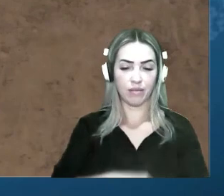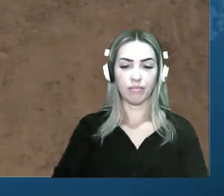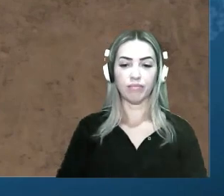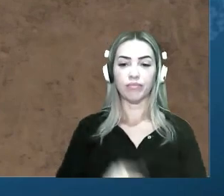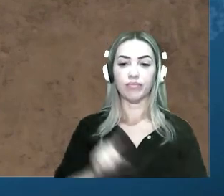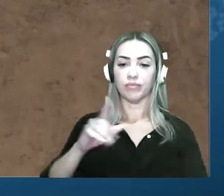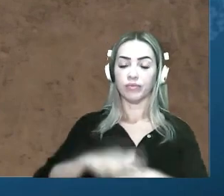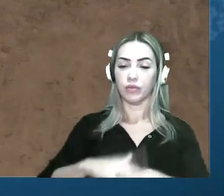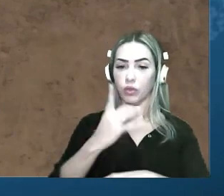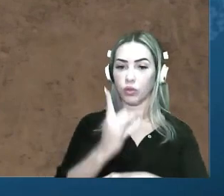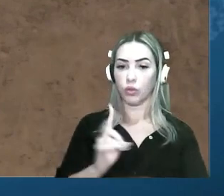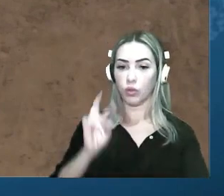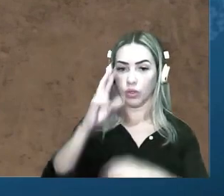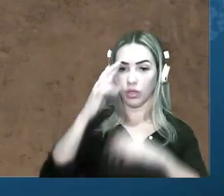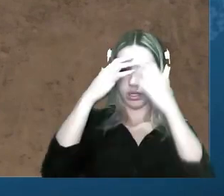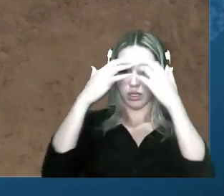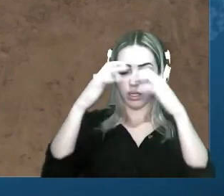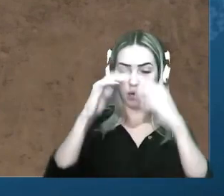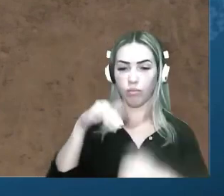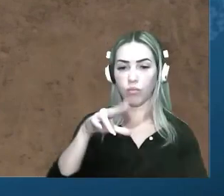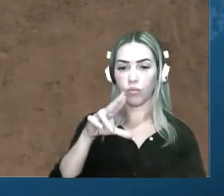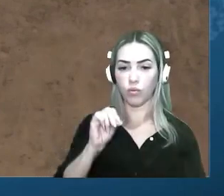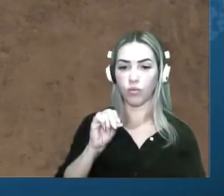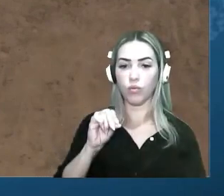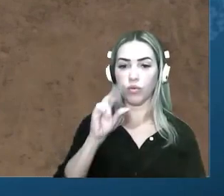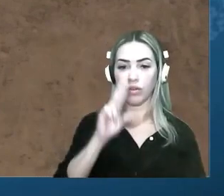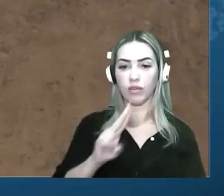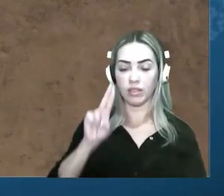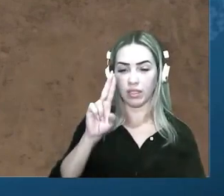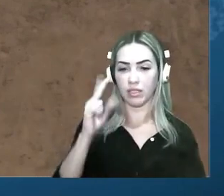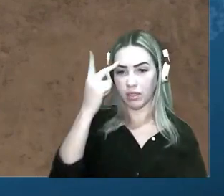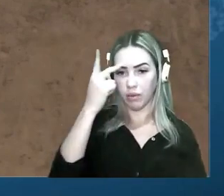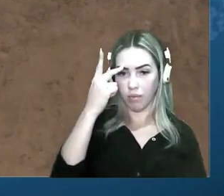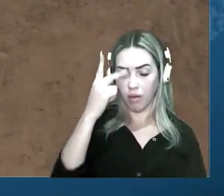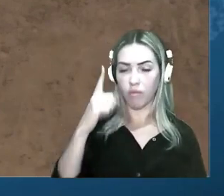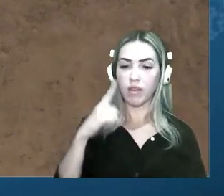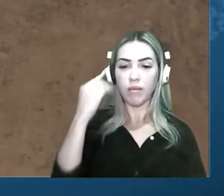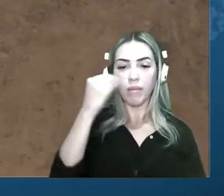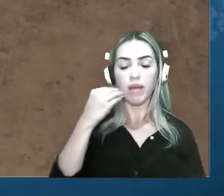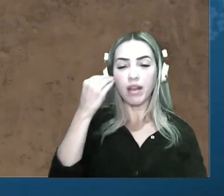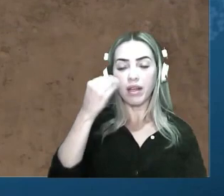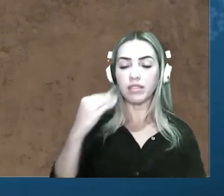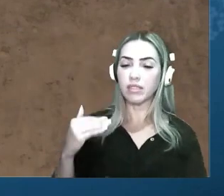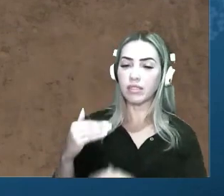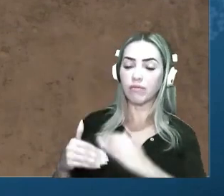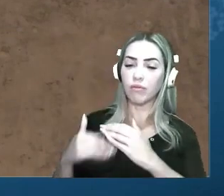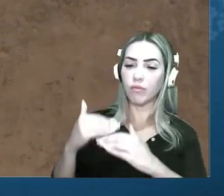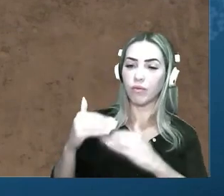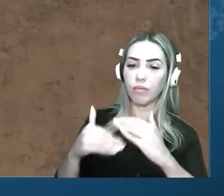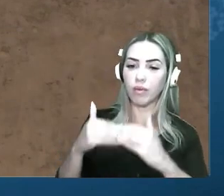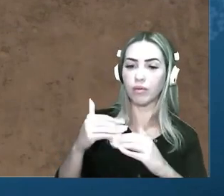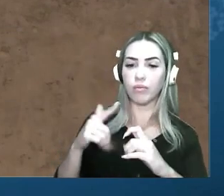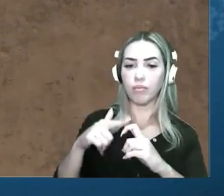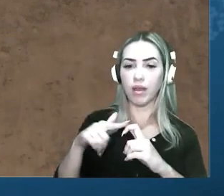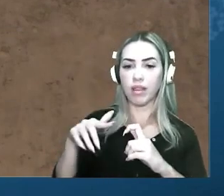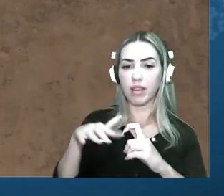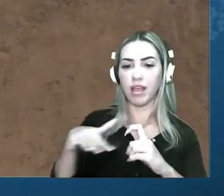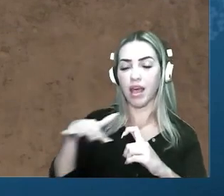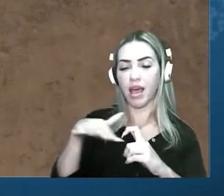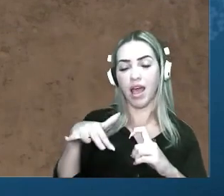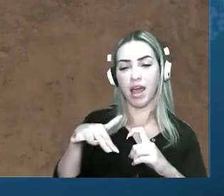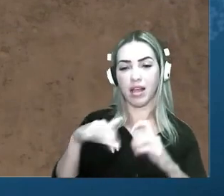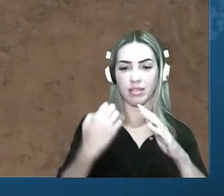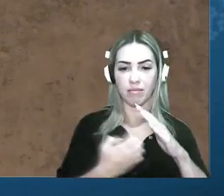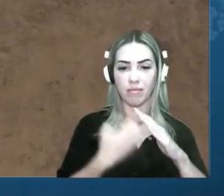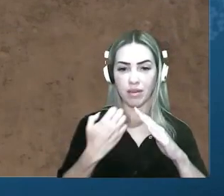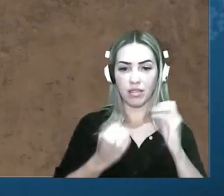neuroimunologia pela Universidade Federal de São Paulo, possui experiência em desenvolvimento clínico em empresas multinacionais, como